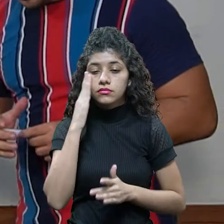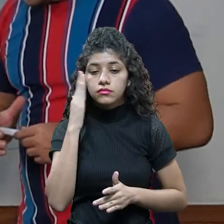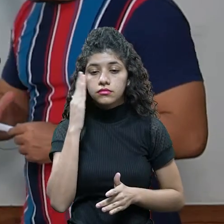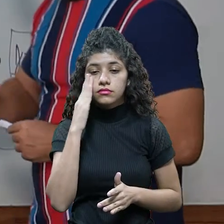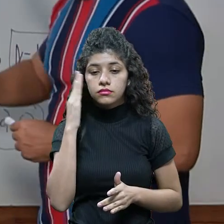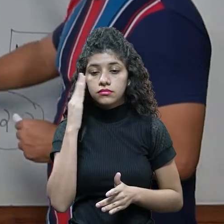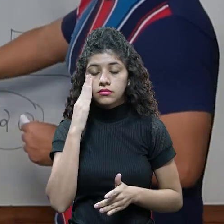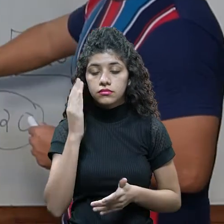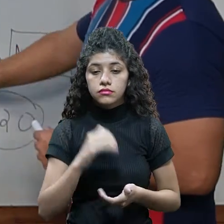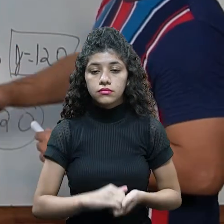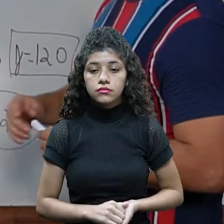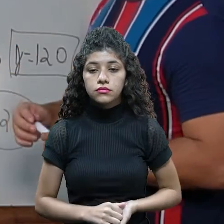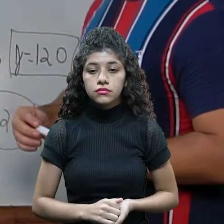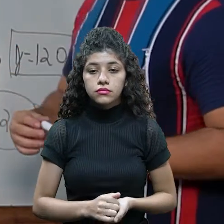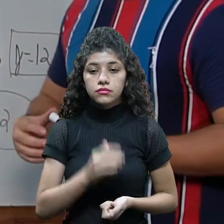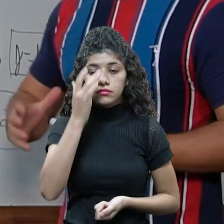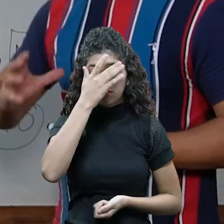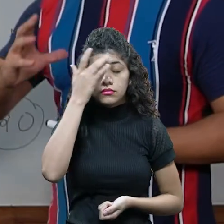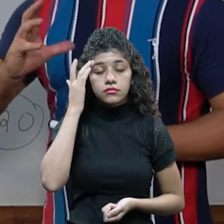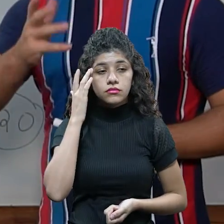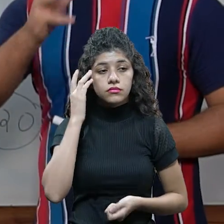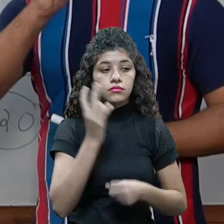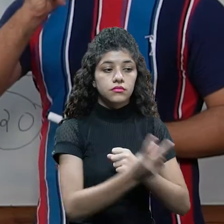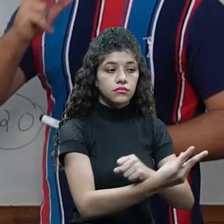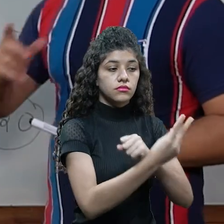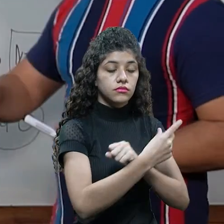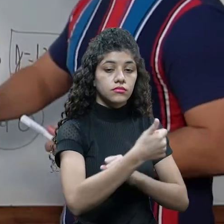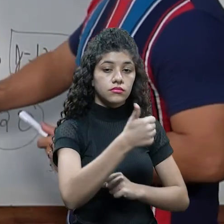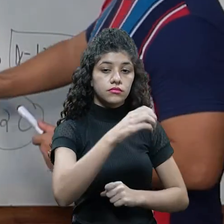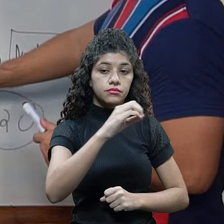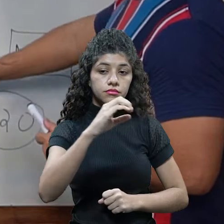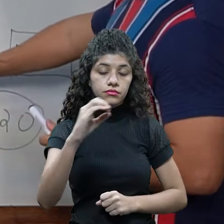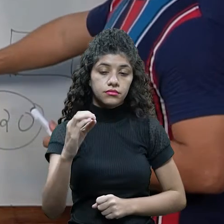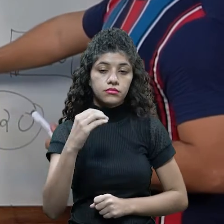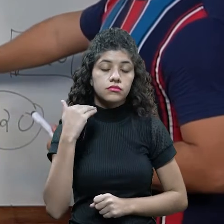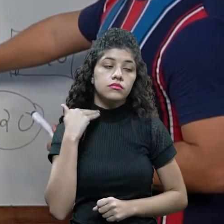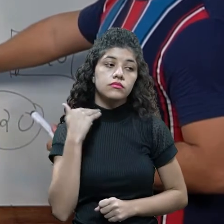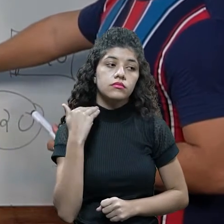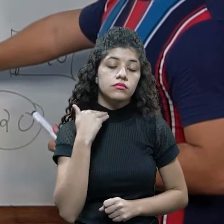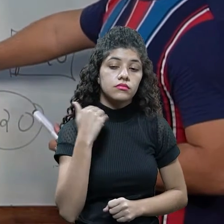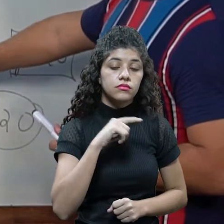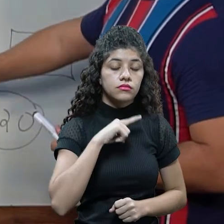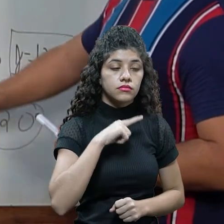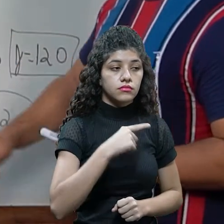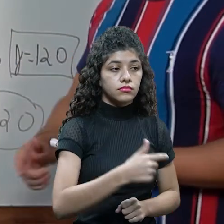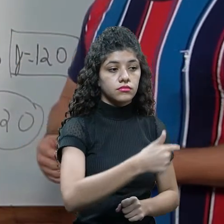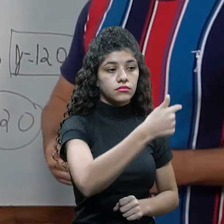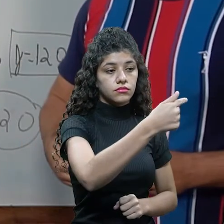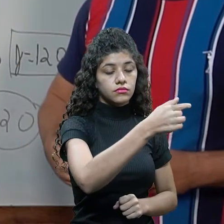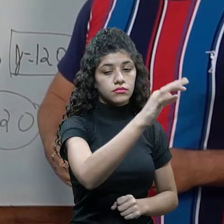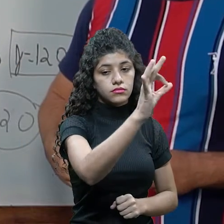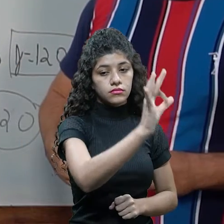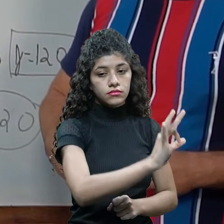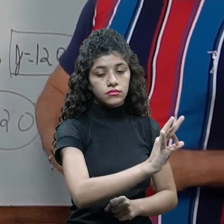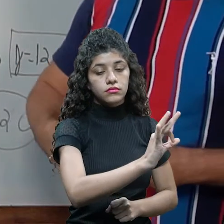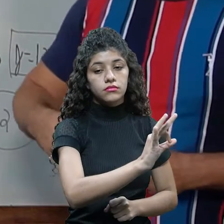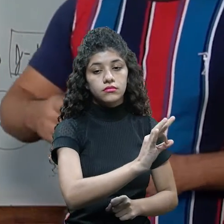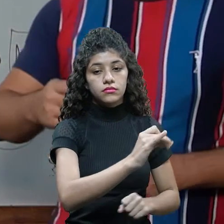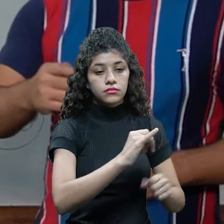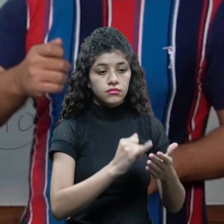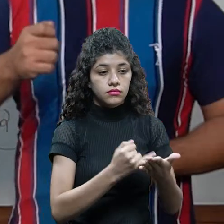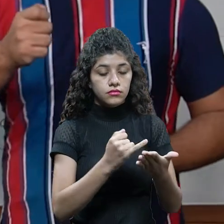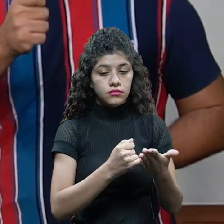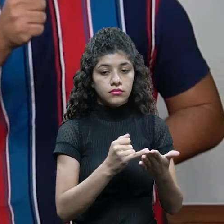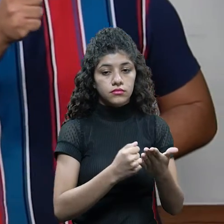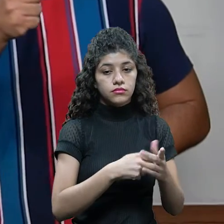poder compreender. Vamos supor que alguém pediu emprestado R$1.000. E lá o banco cobrava 2% de juros ao mês. E o banco